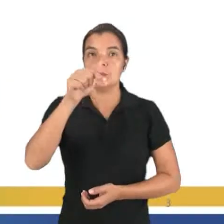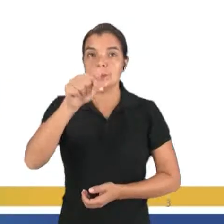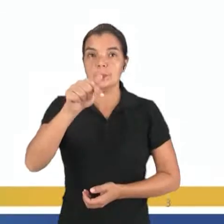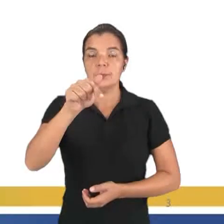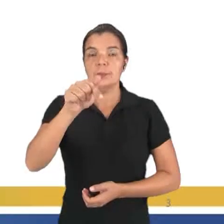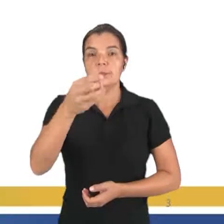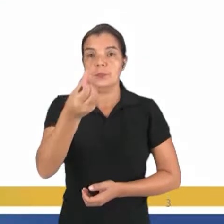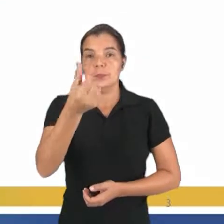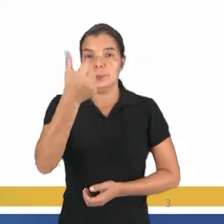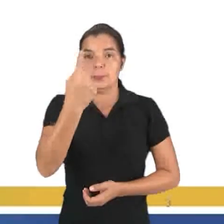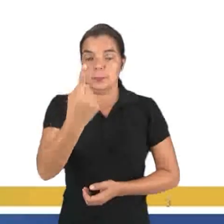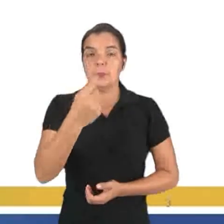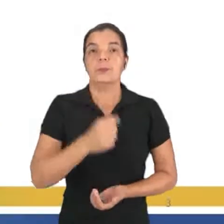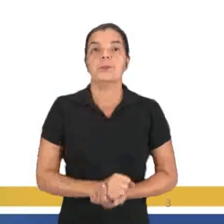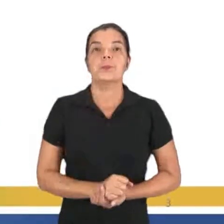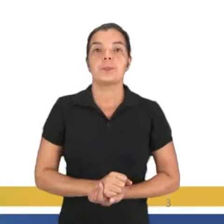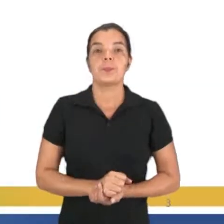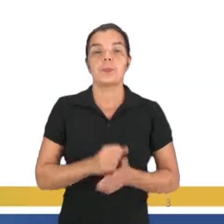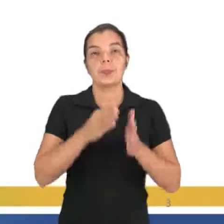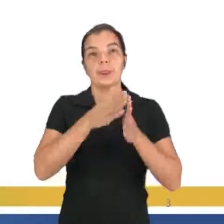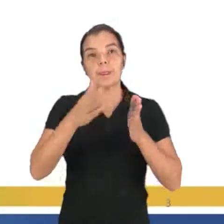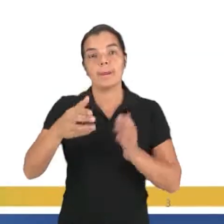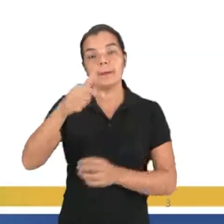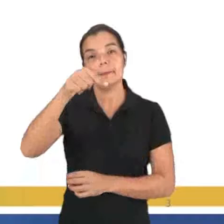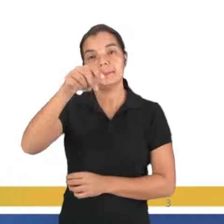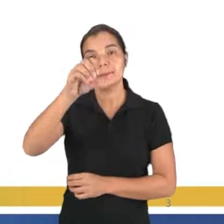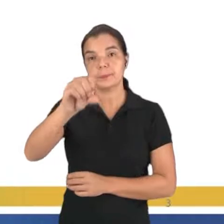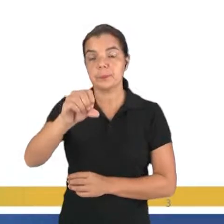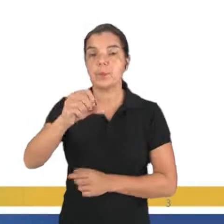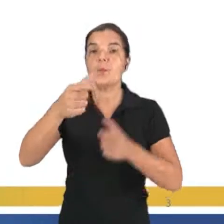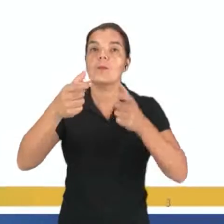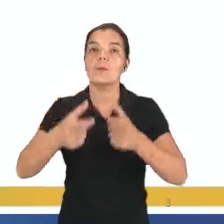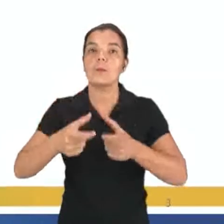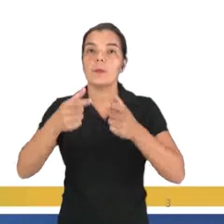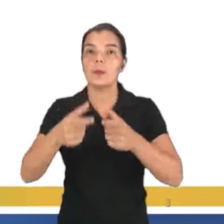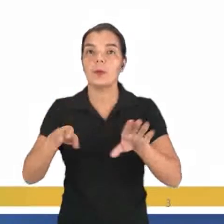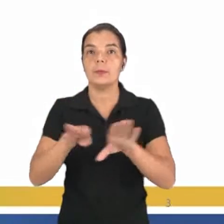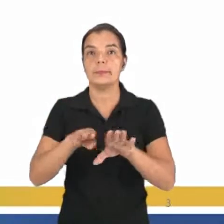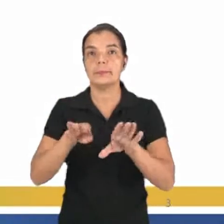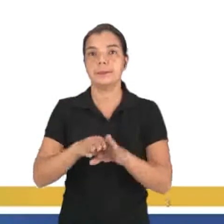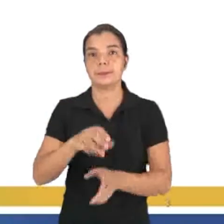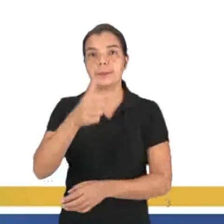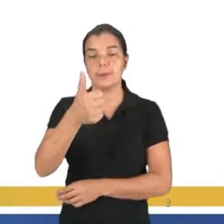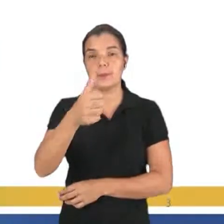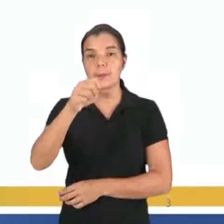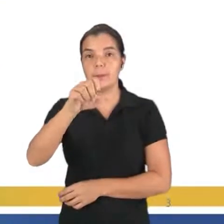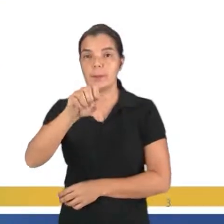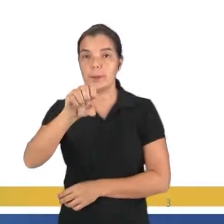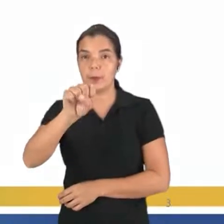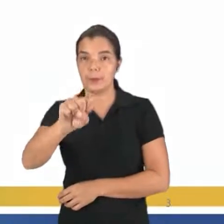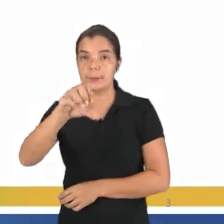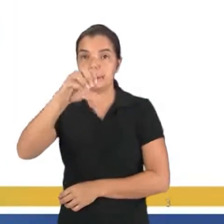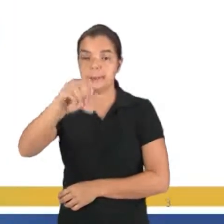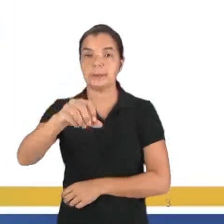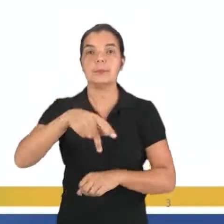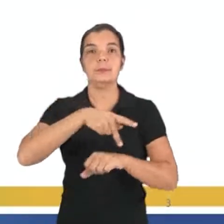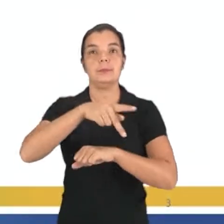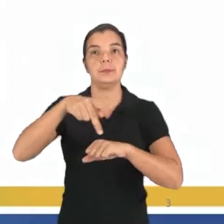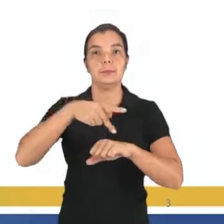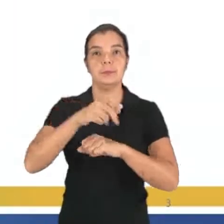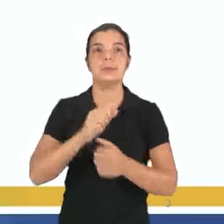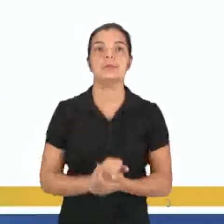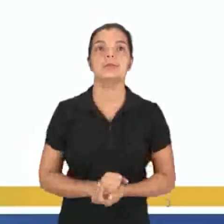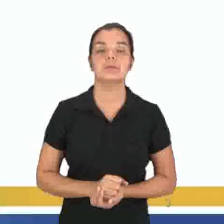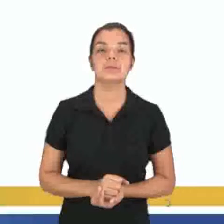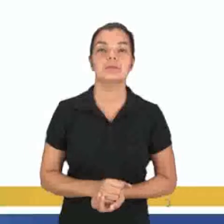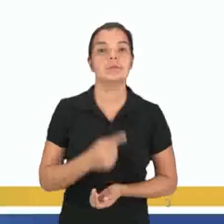0,761, ocupando a 79ª posição entre 189 países. Então,